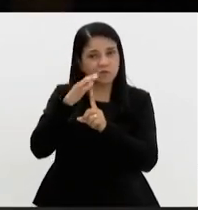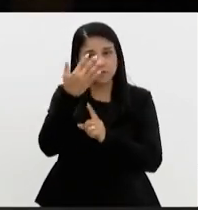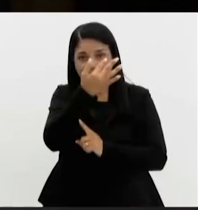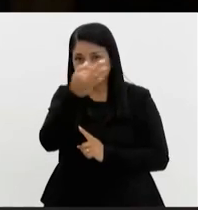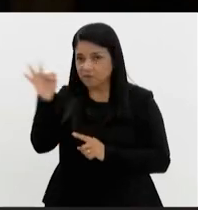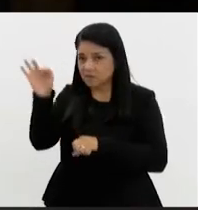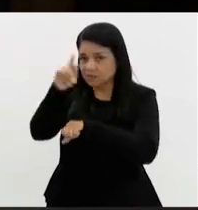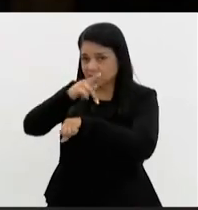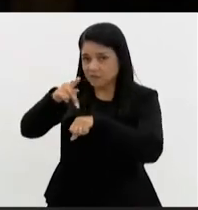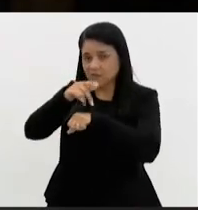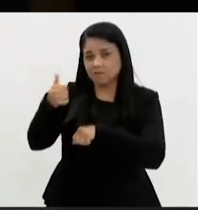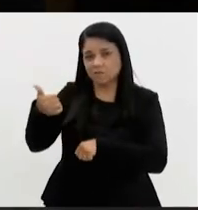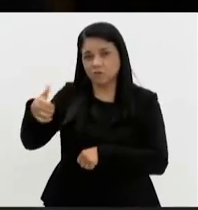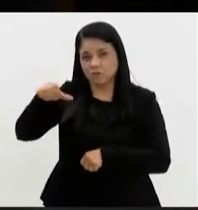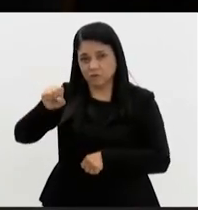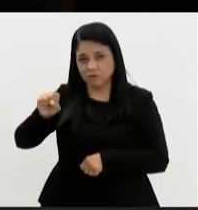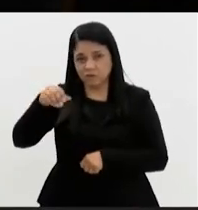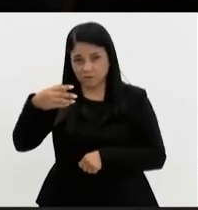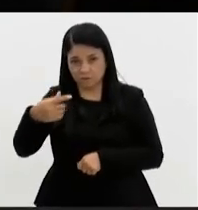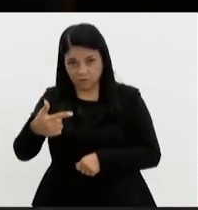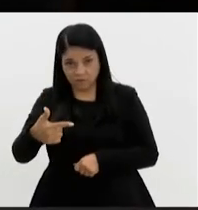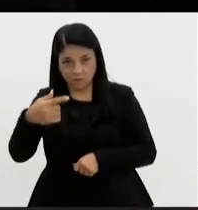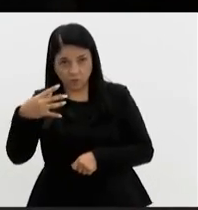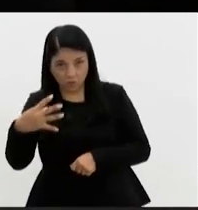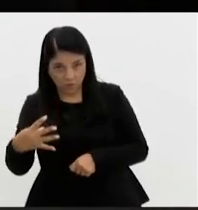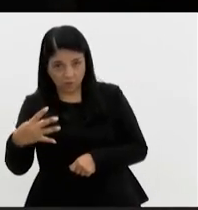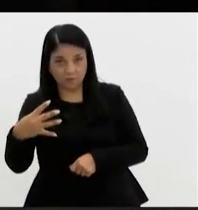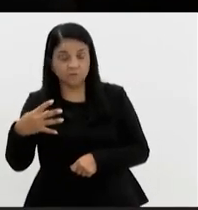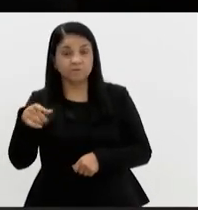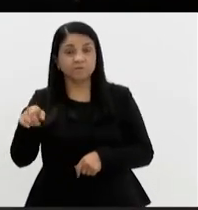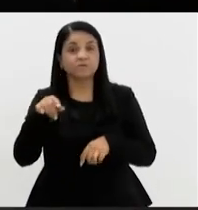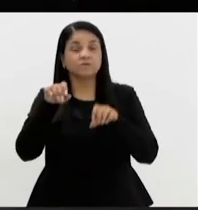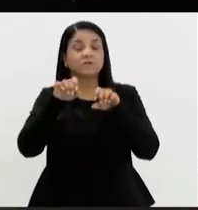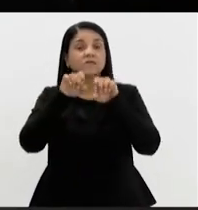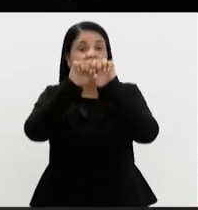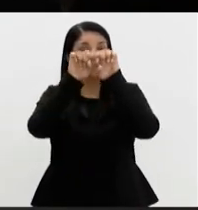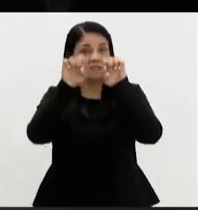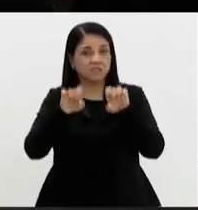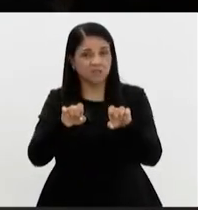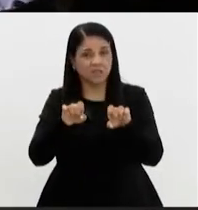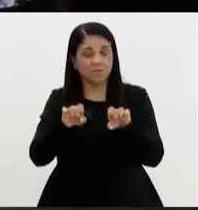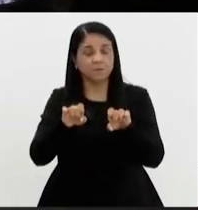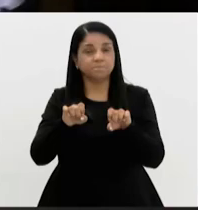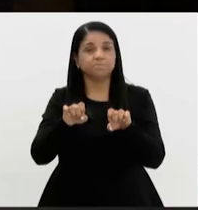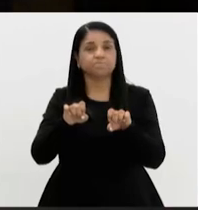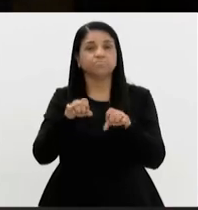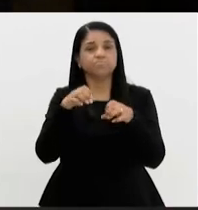de 1824 o Brasil adotou o sistema difuso